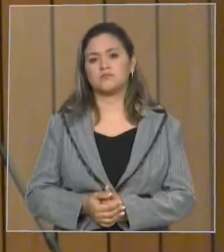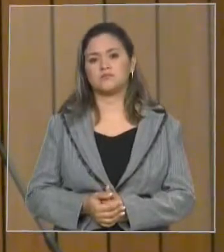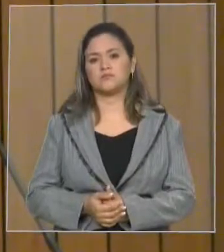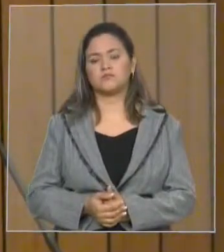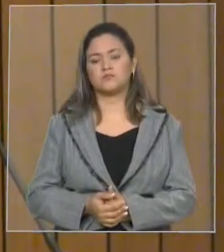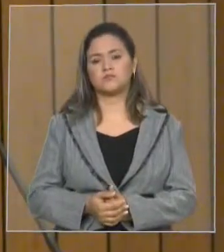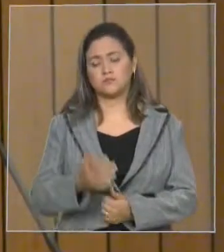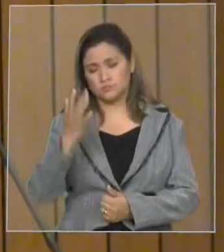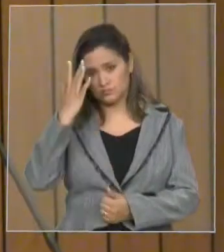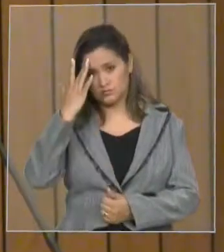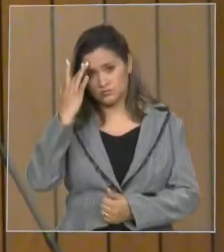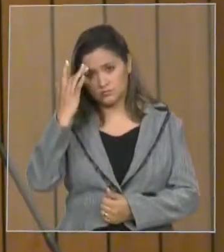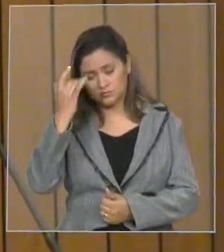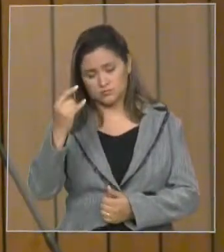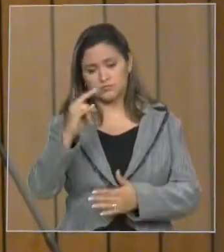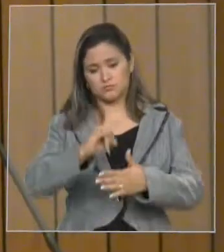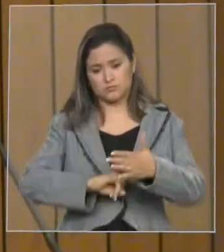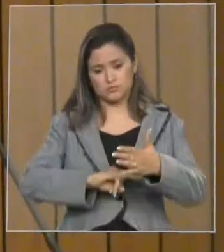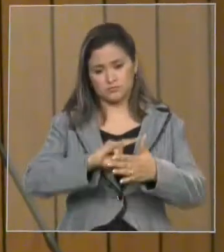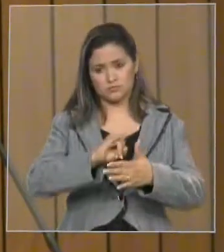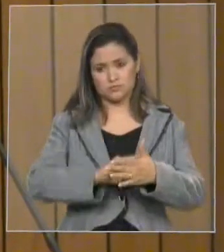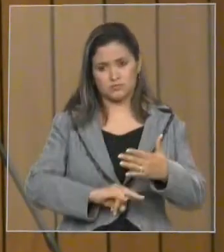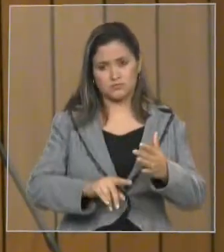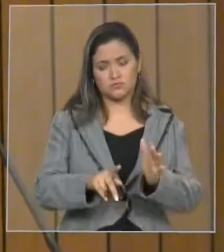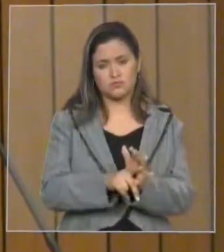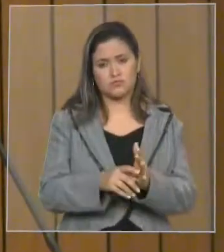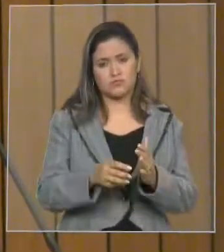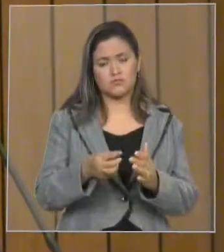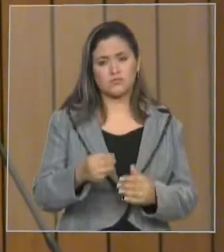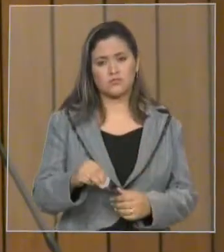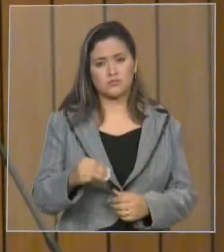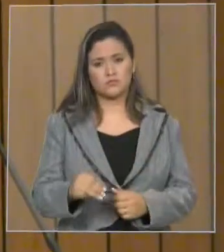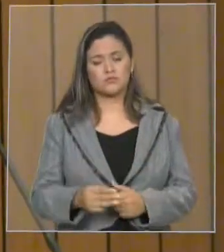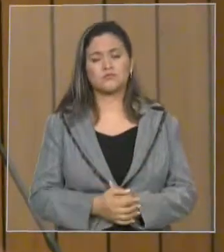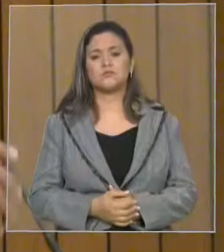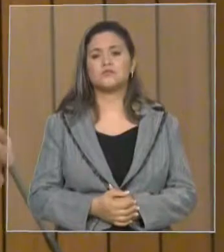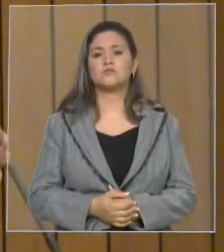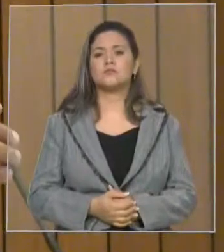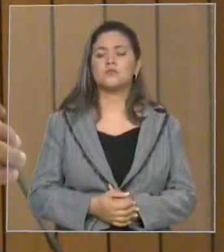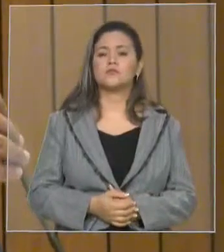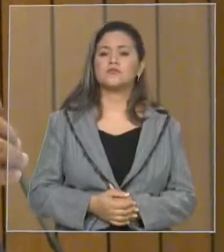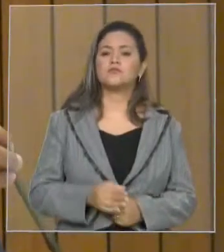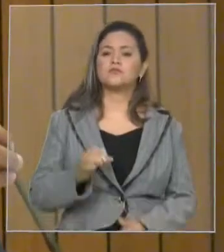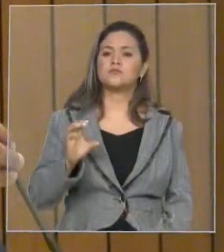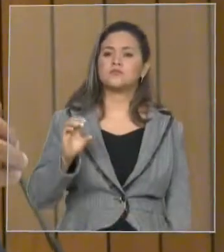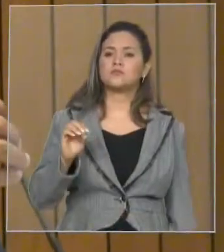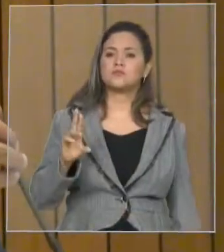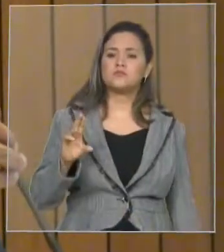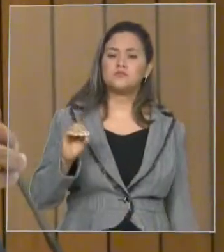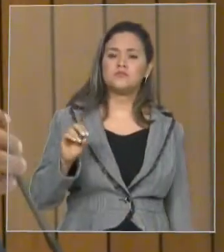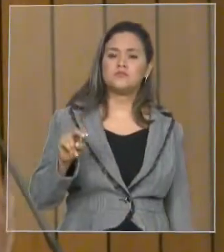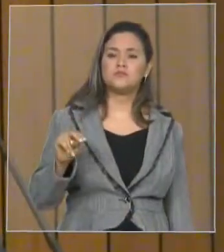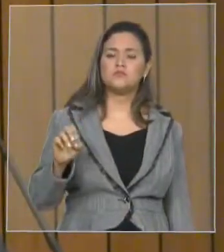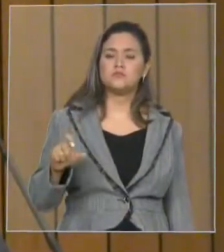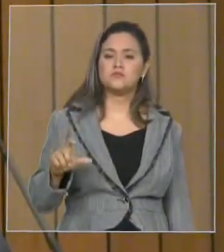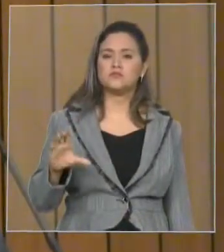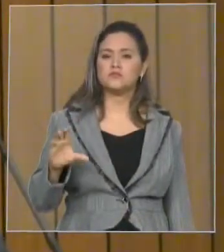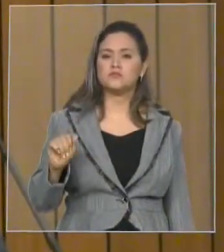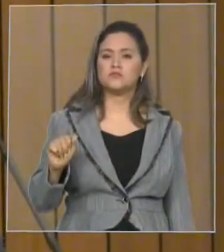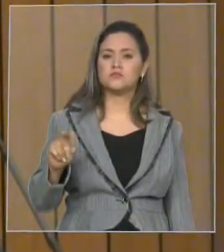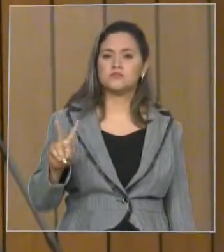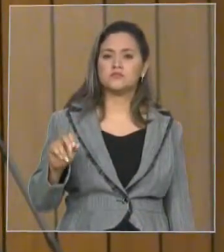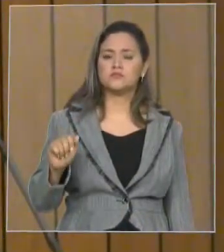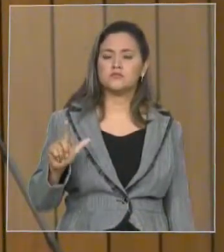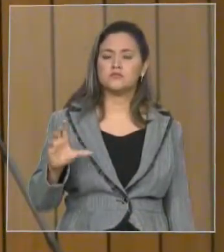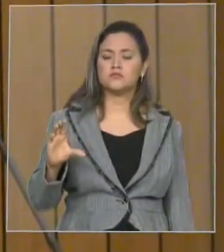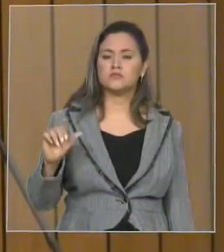homenageado amanhã com o título de cidadão maranhense aqui nesta casa. Tenente Coronel Cavalcante, ele que é gestor do